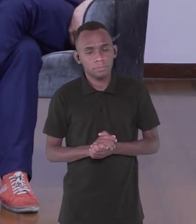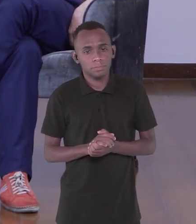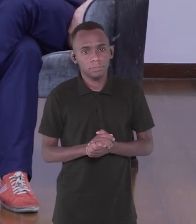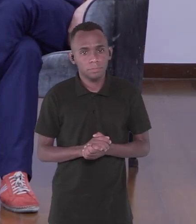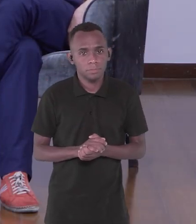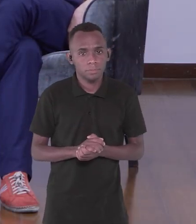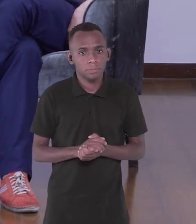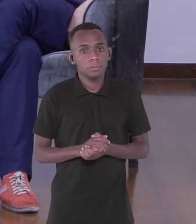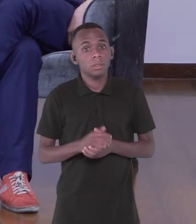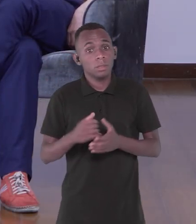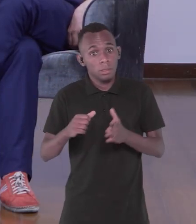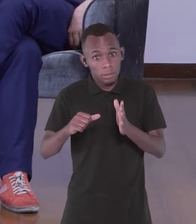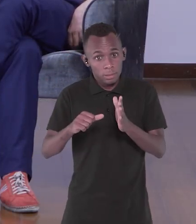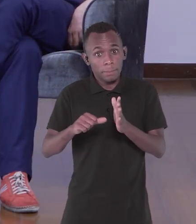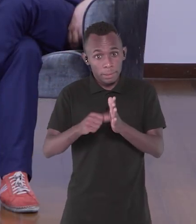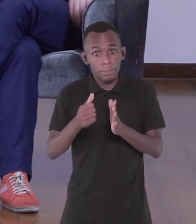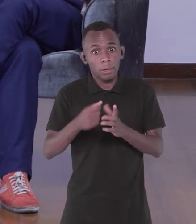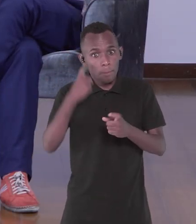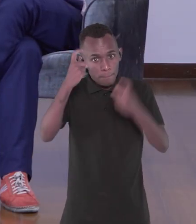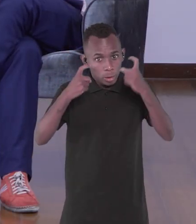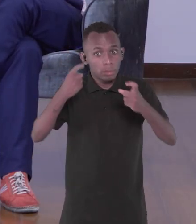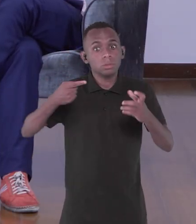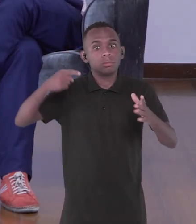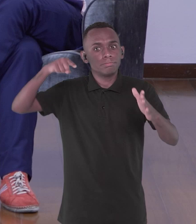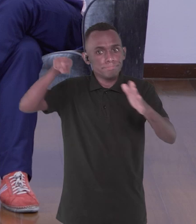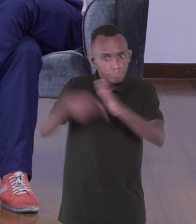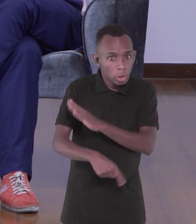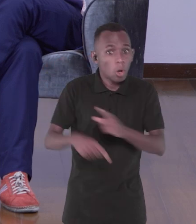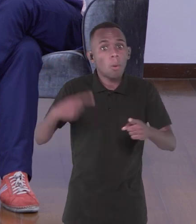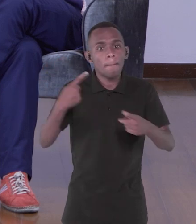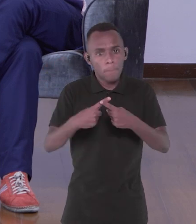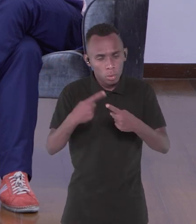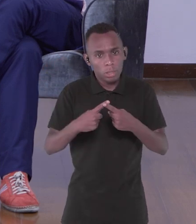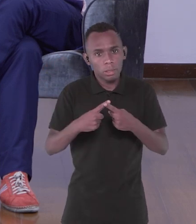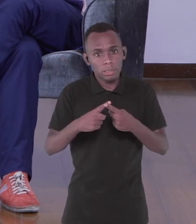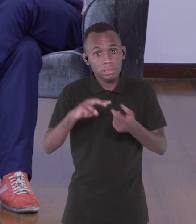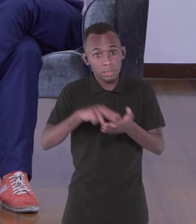Primeiro, preocupação profunda, porque o que está em jogo é a democracia. Né?